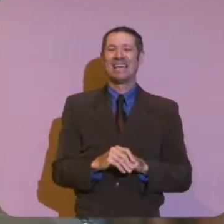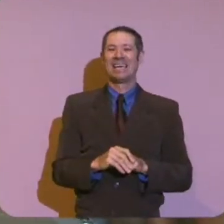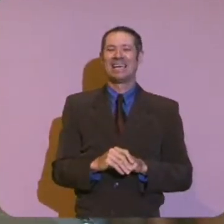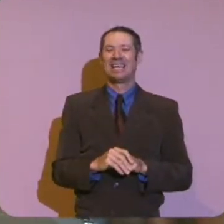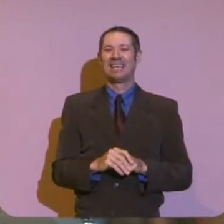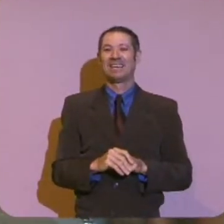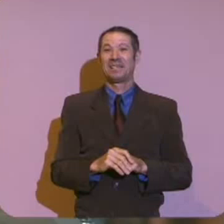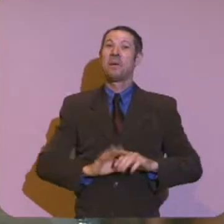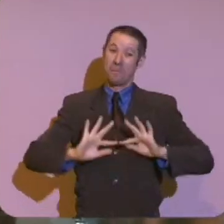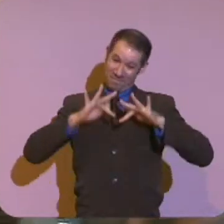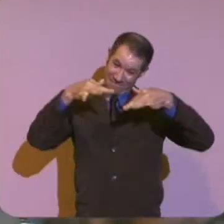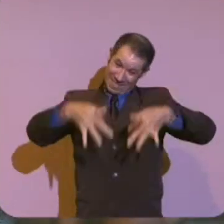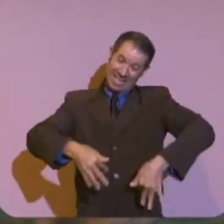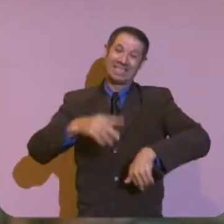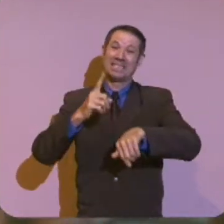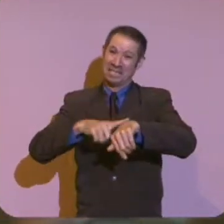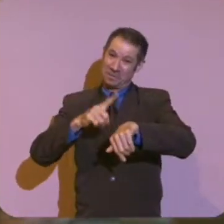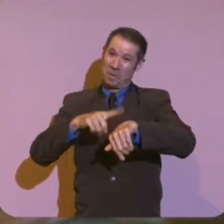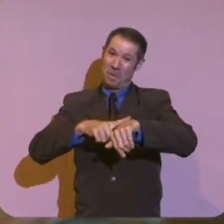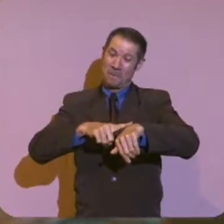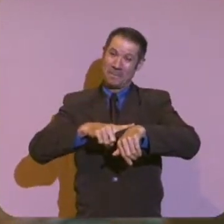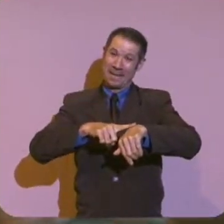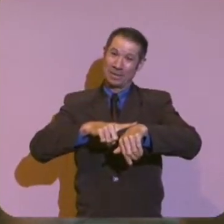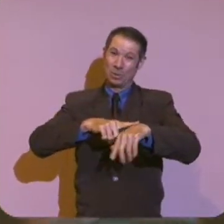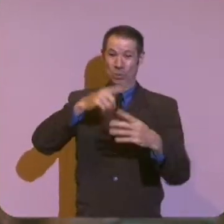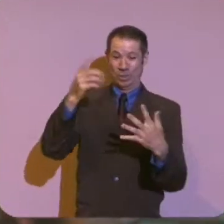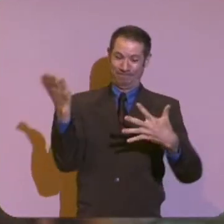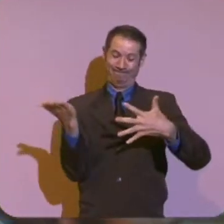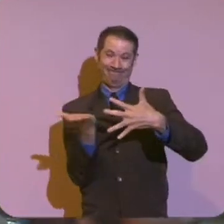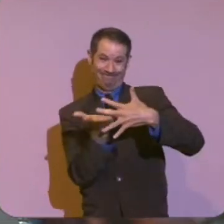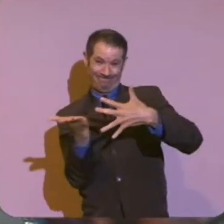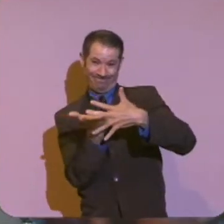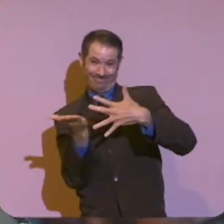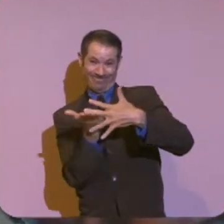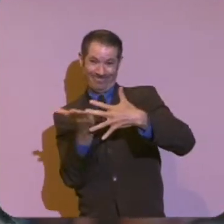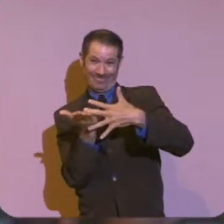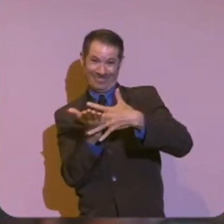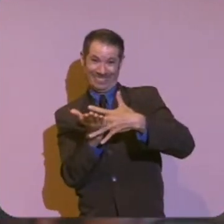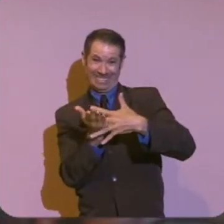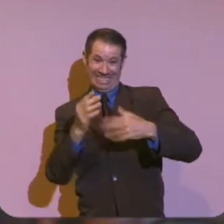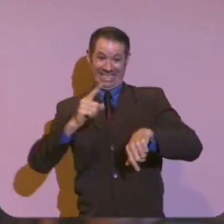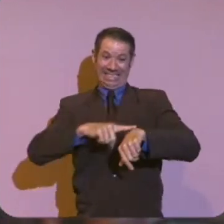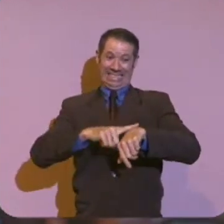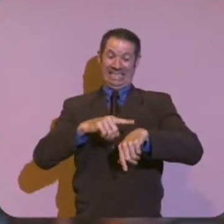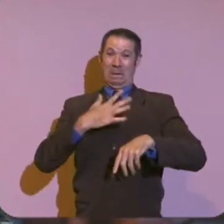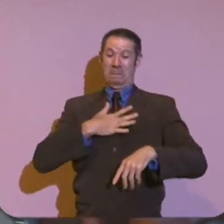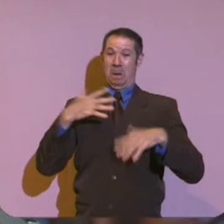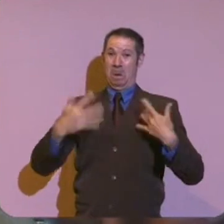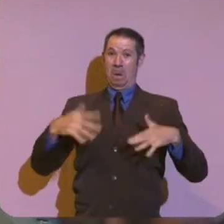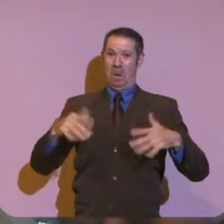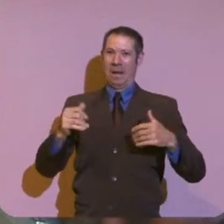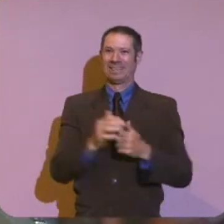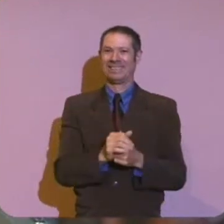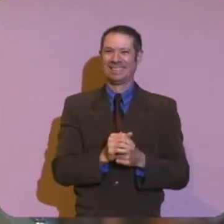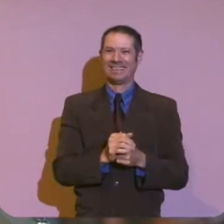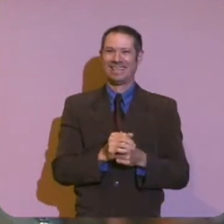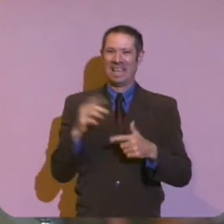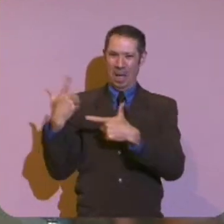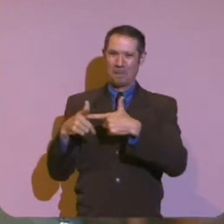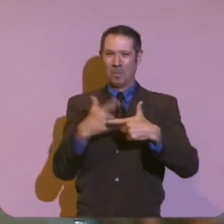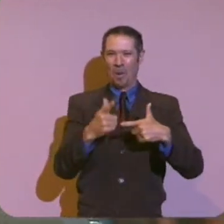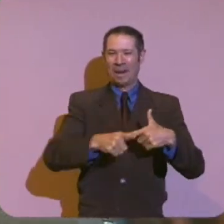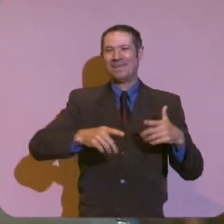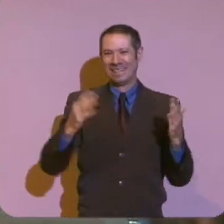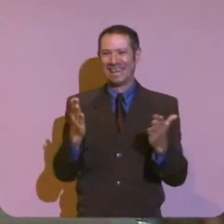para finalizar esse momento aqui de intervalo que eu estou fazendo aqui, que já estou estourando até meu tempo, eu já vi que vai dar problema